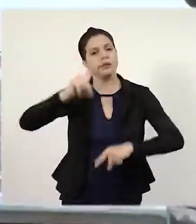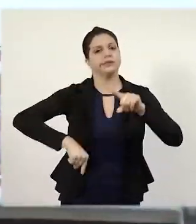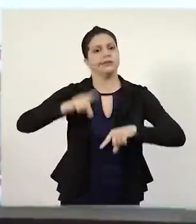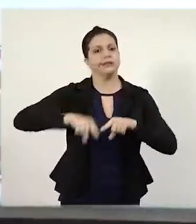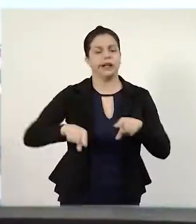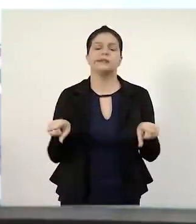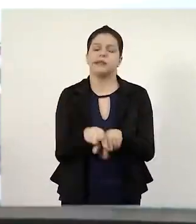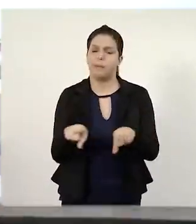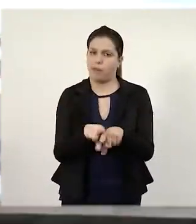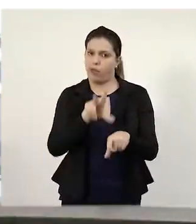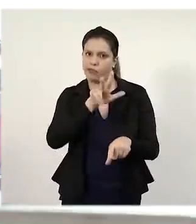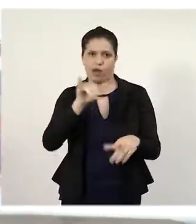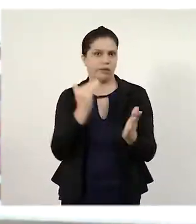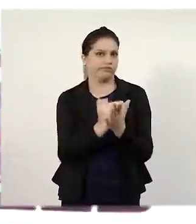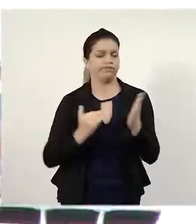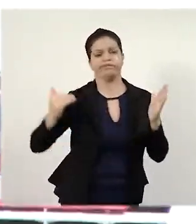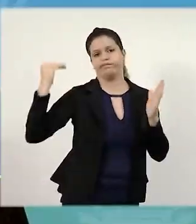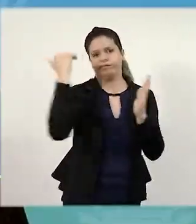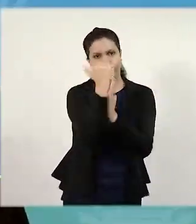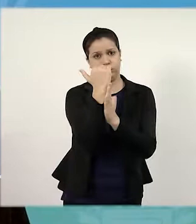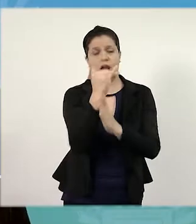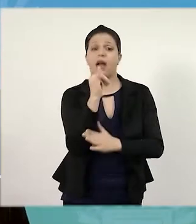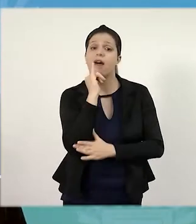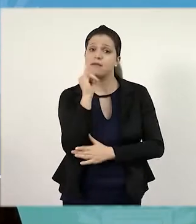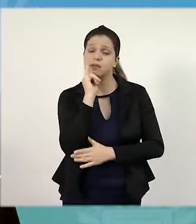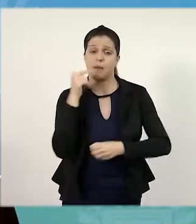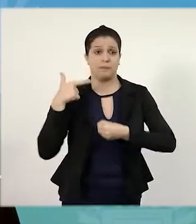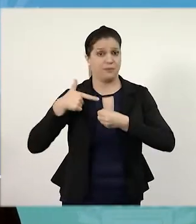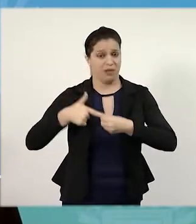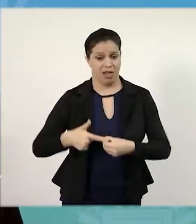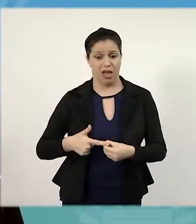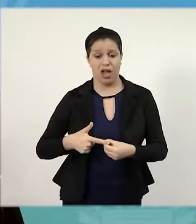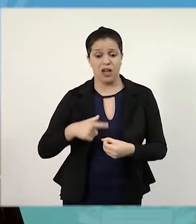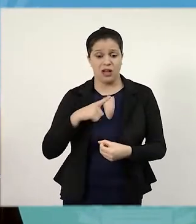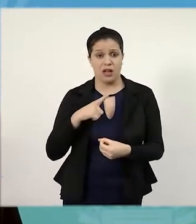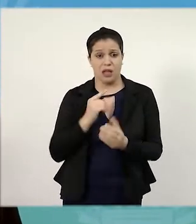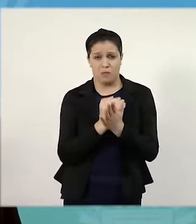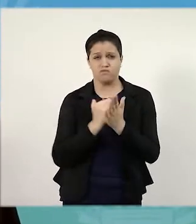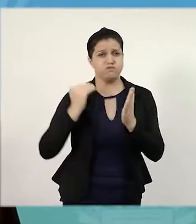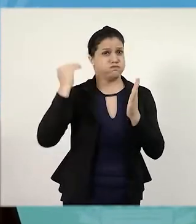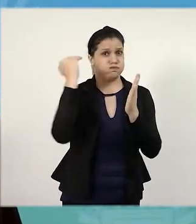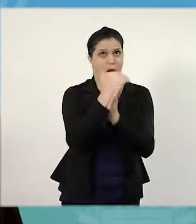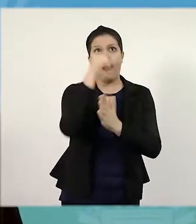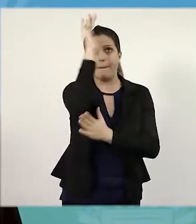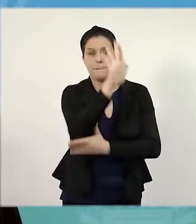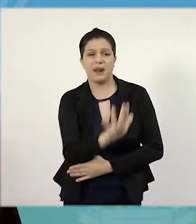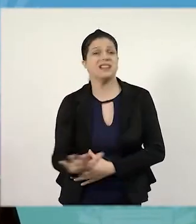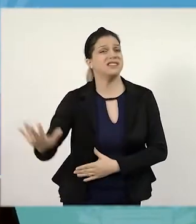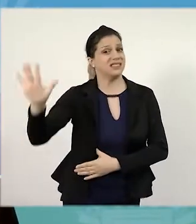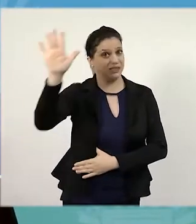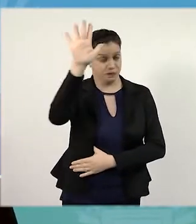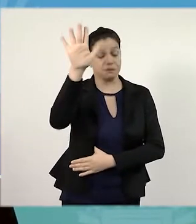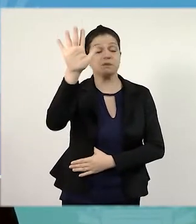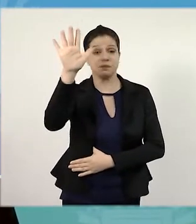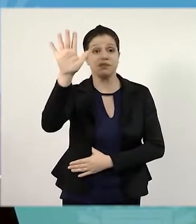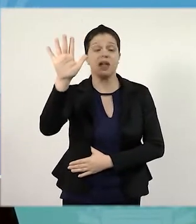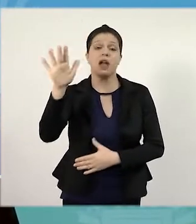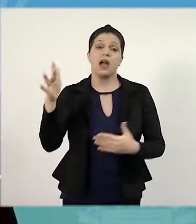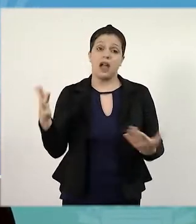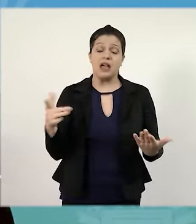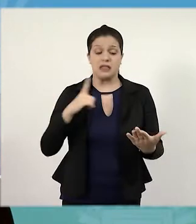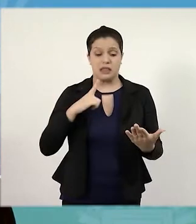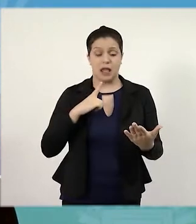serviços tenham seus preços reajustados. A gasolina ela sofre um reajuste nacional, né? Então,